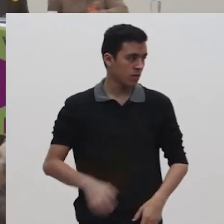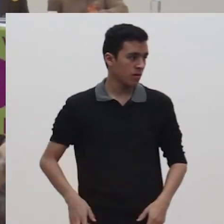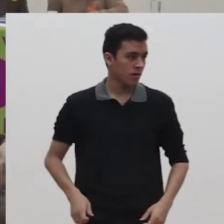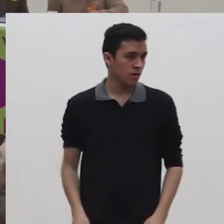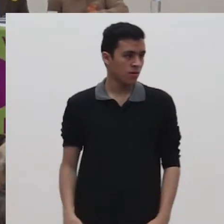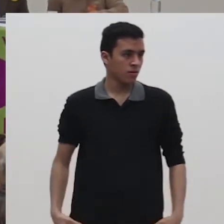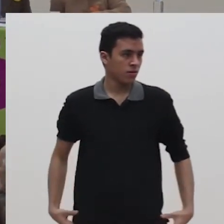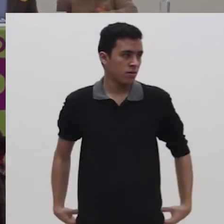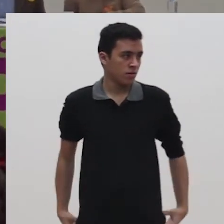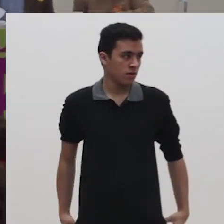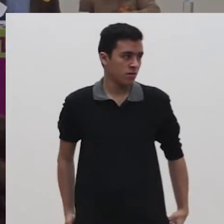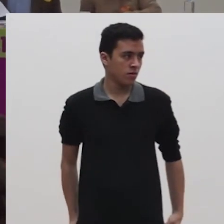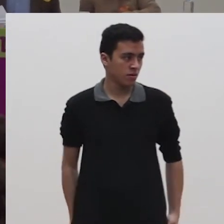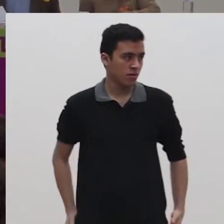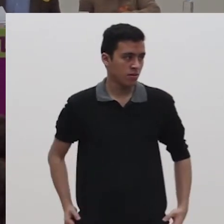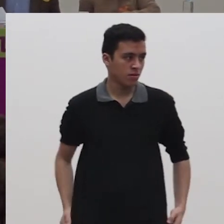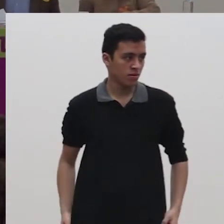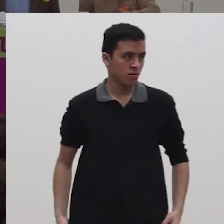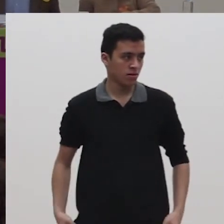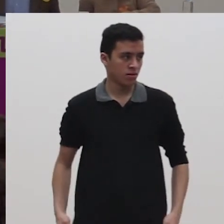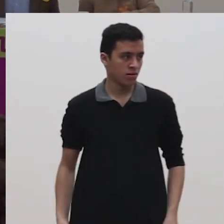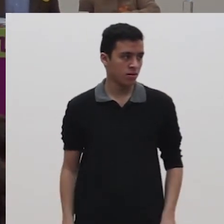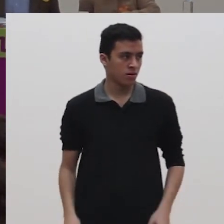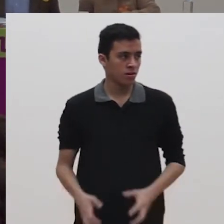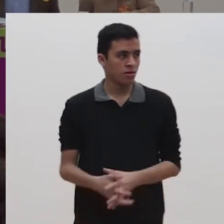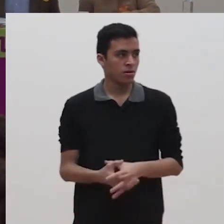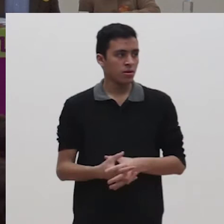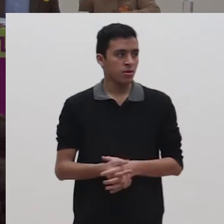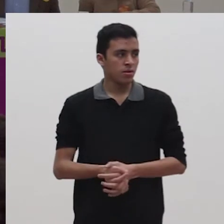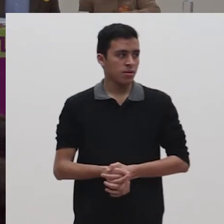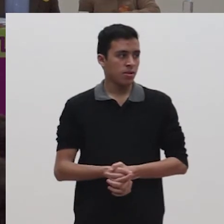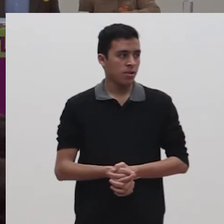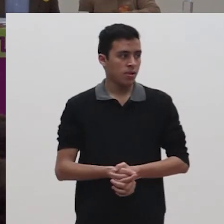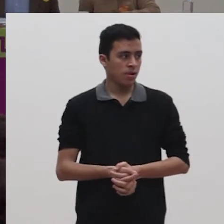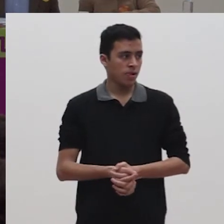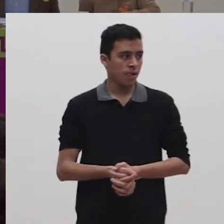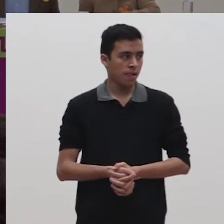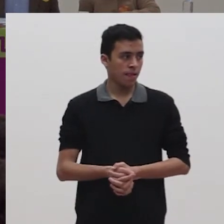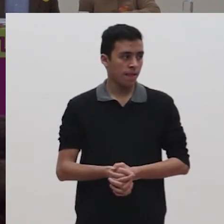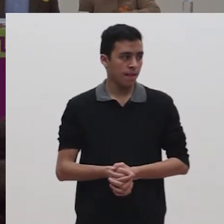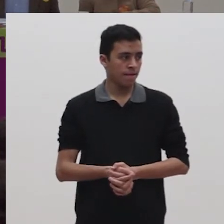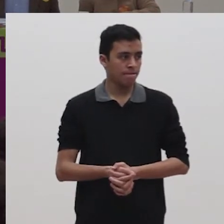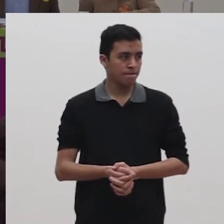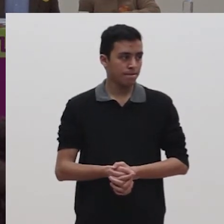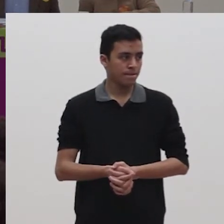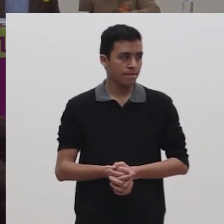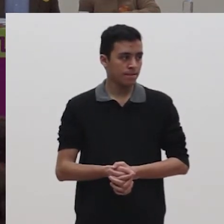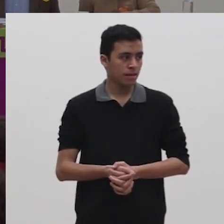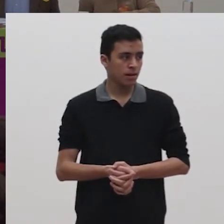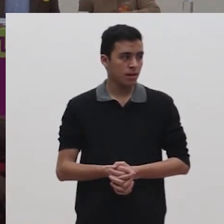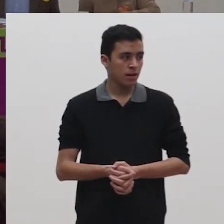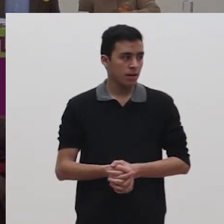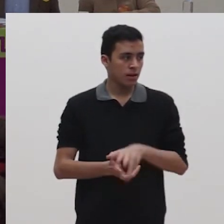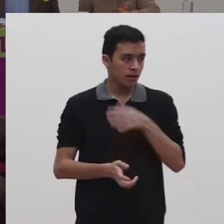Técnicos administrativos. O anterior foi dos docentes e agora dos técnicos.